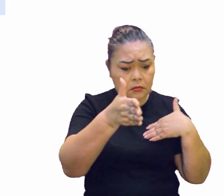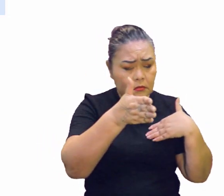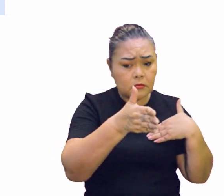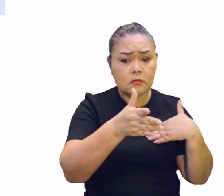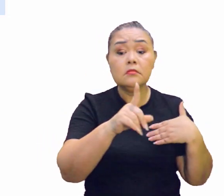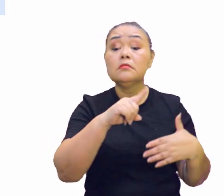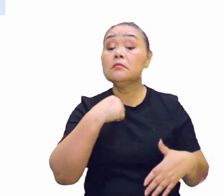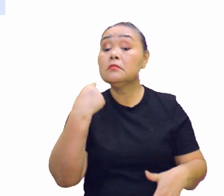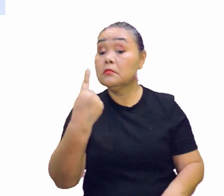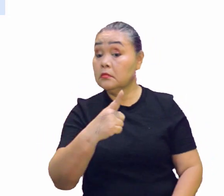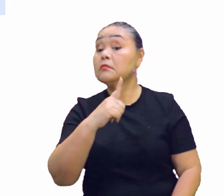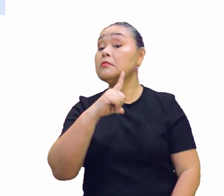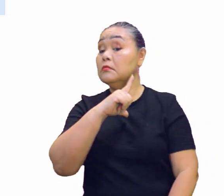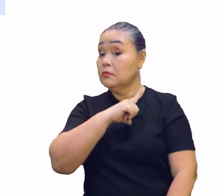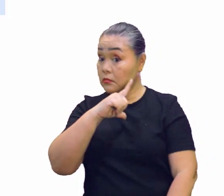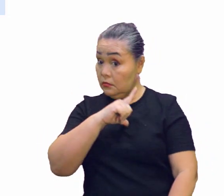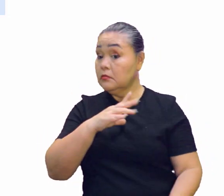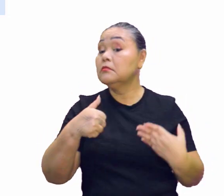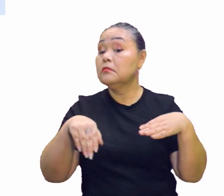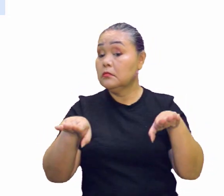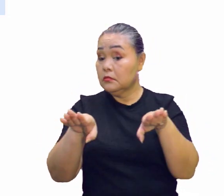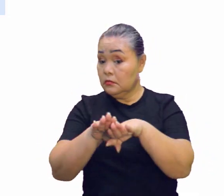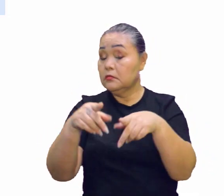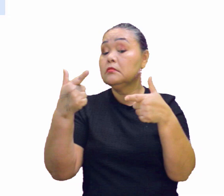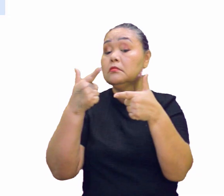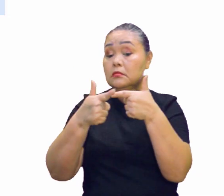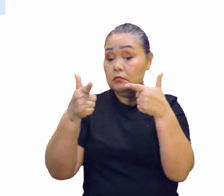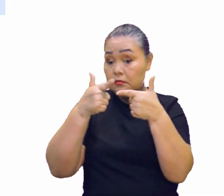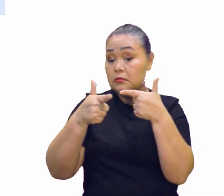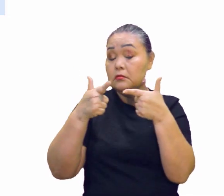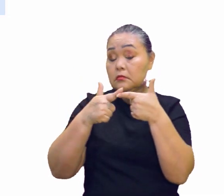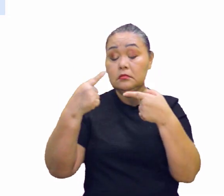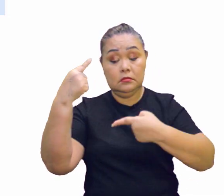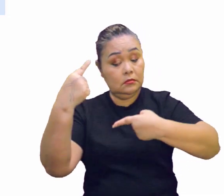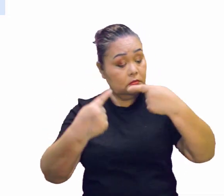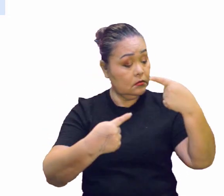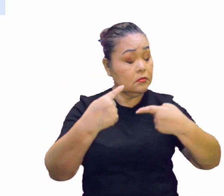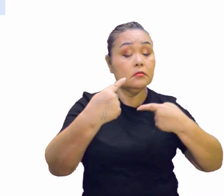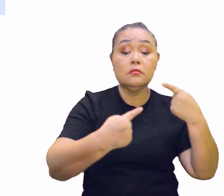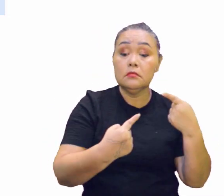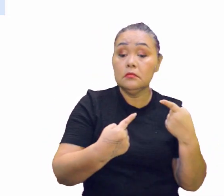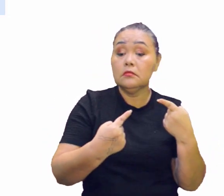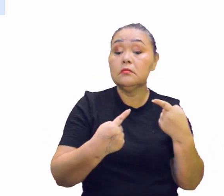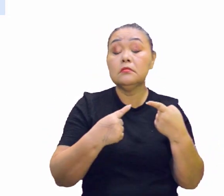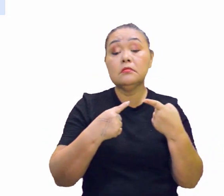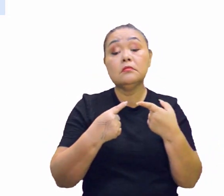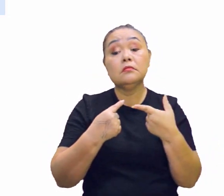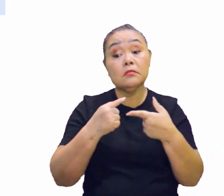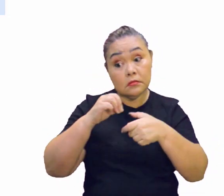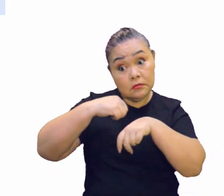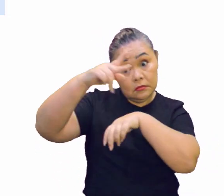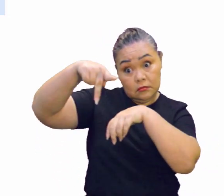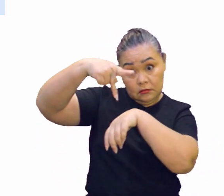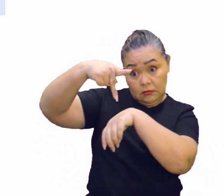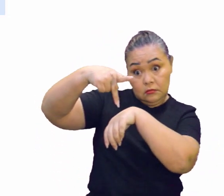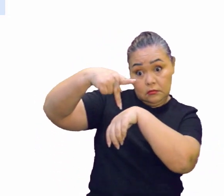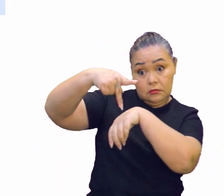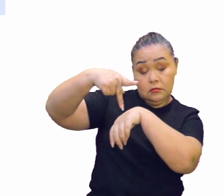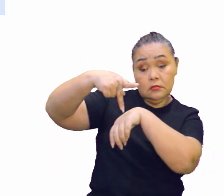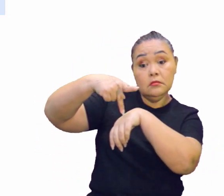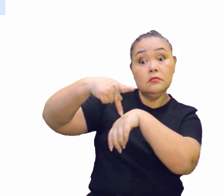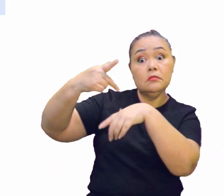setores, nós tivemos também problemas com a questão política, que isso a nível